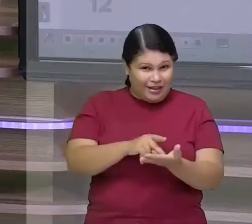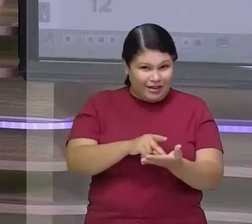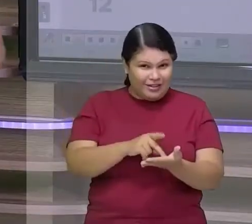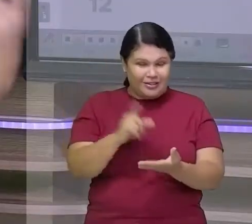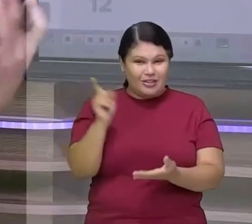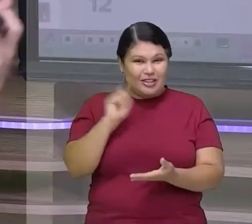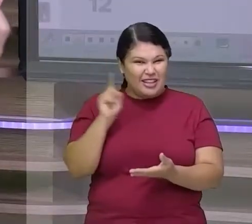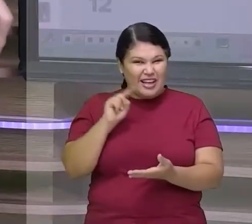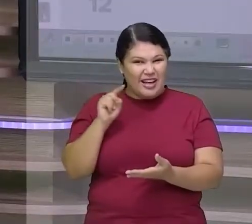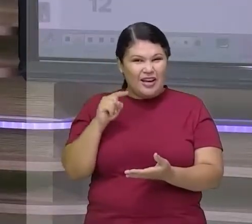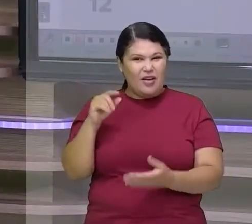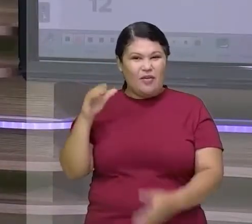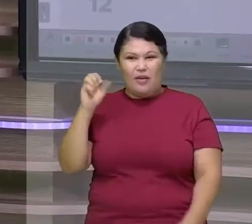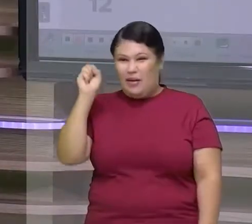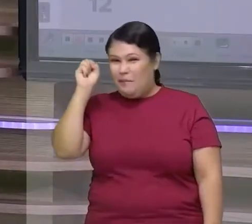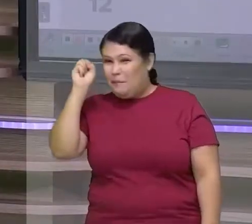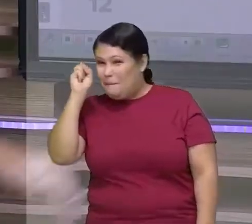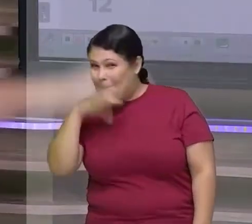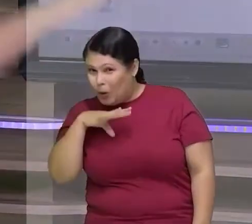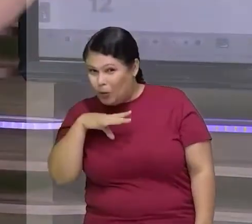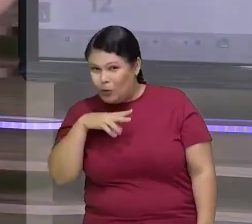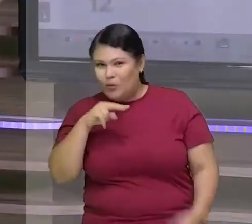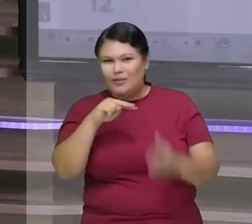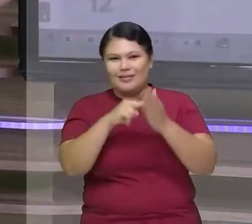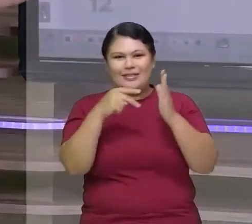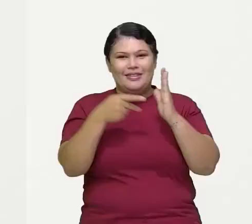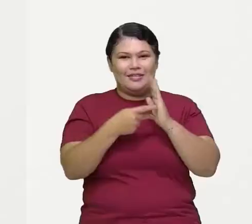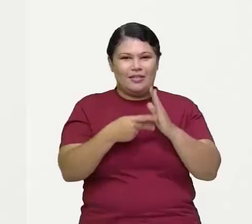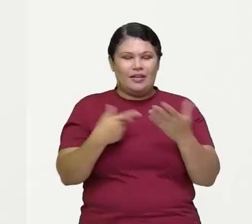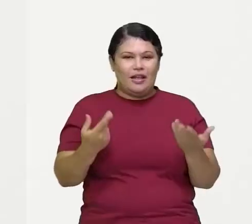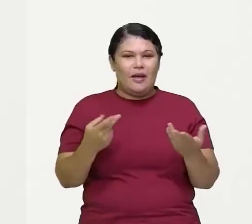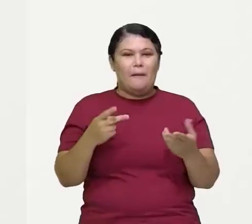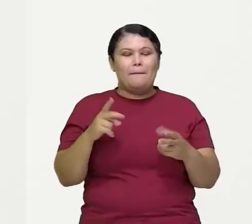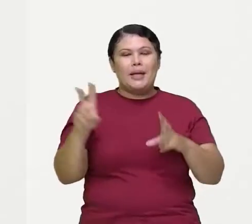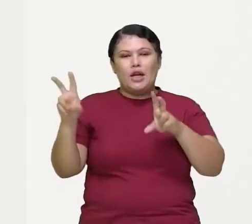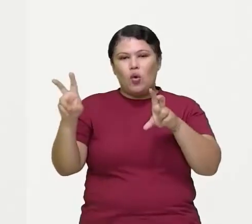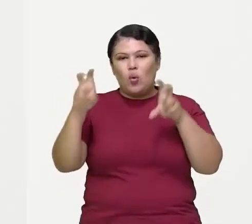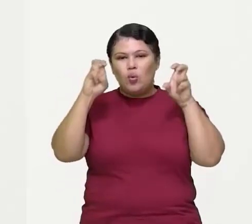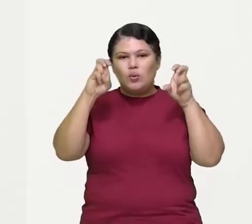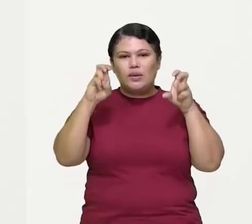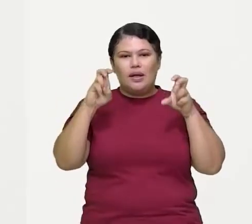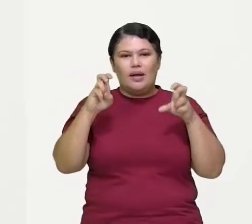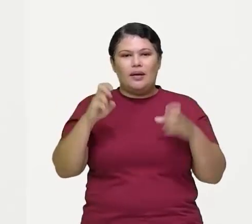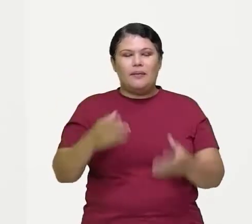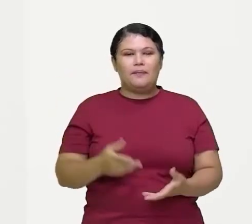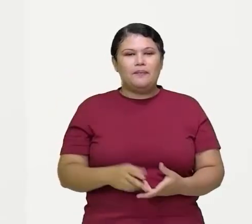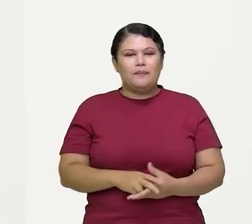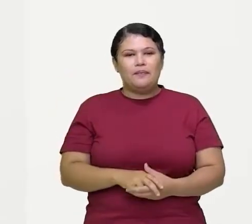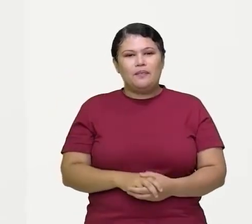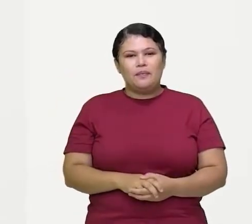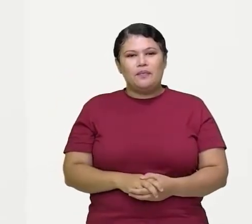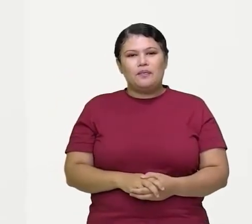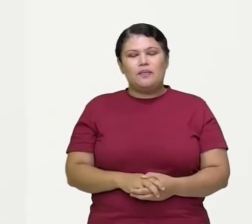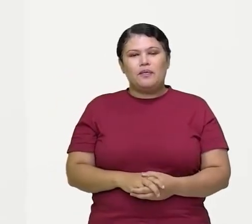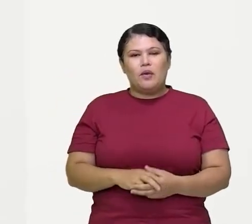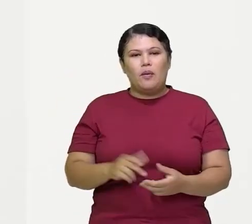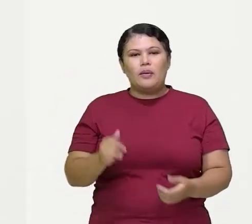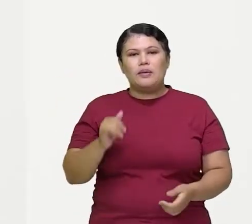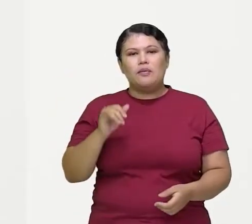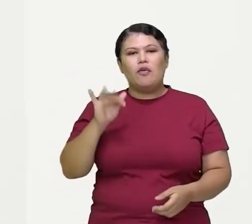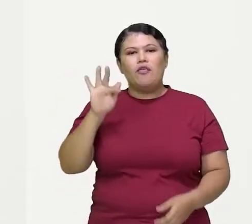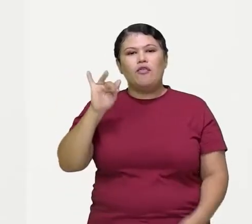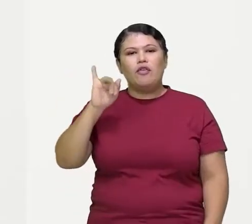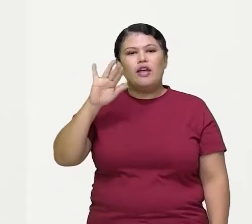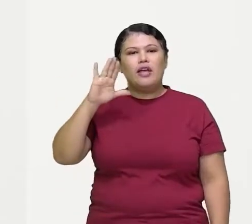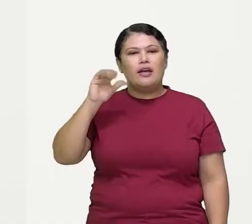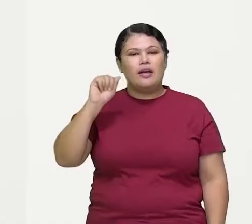criança que não é peralta. A gente está sendo o quê? Para destacar uma expressão ou uma palavra. Ficar. O verbo